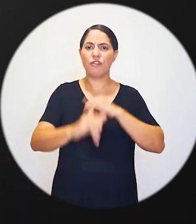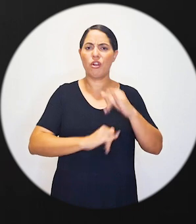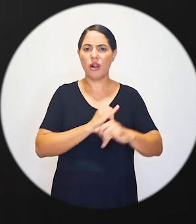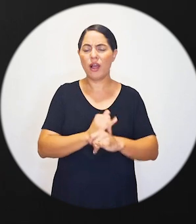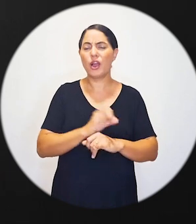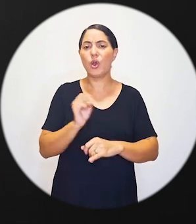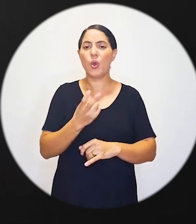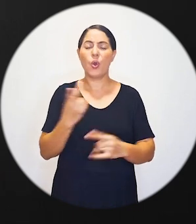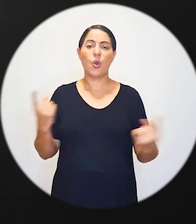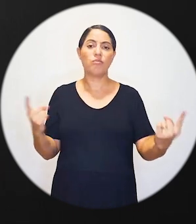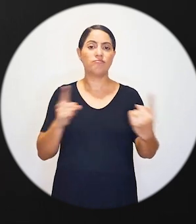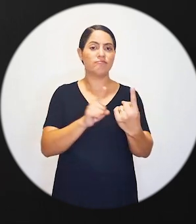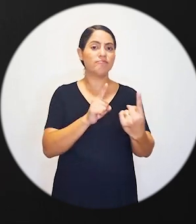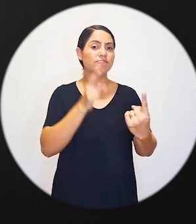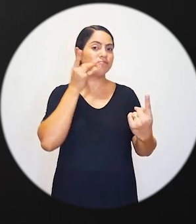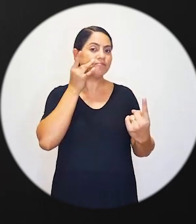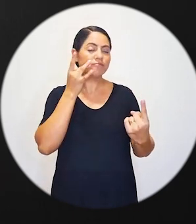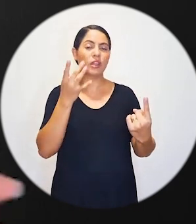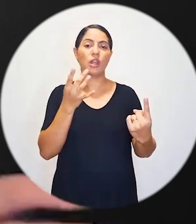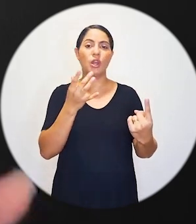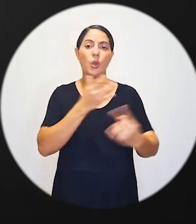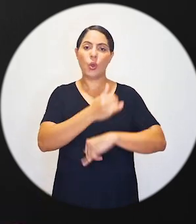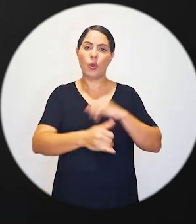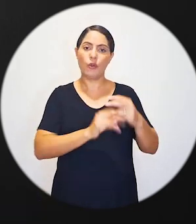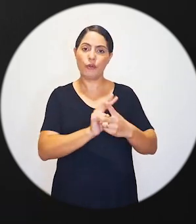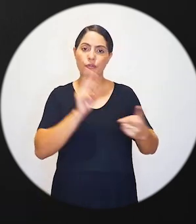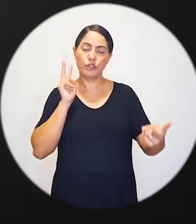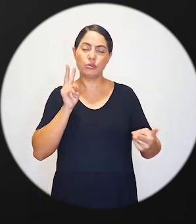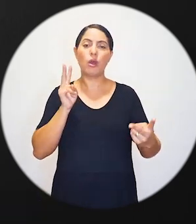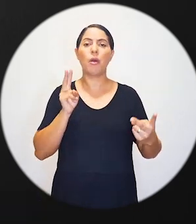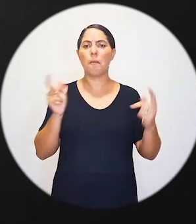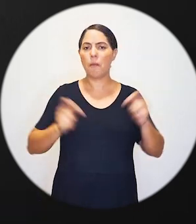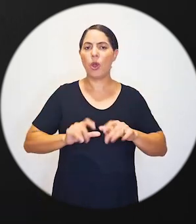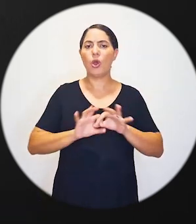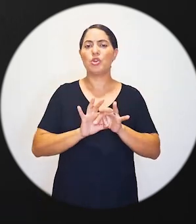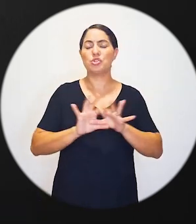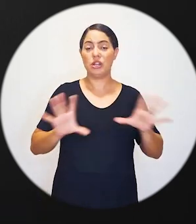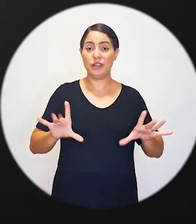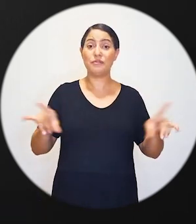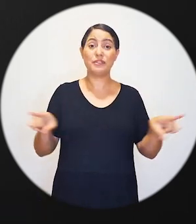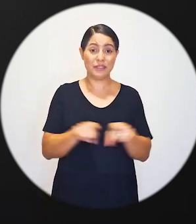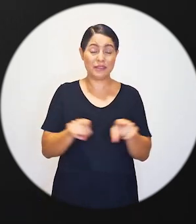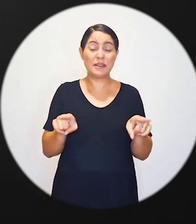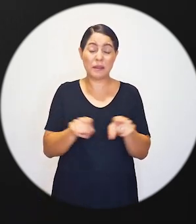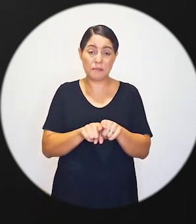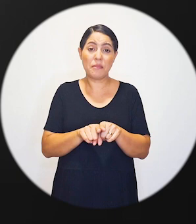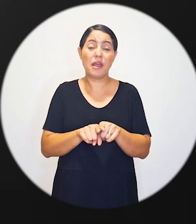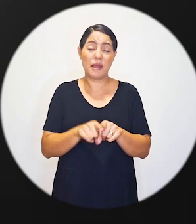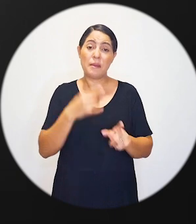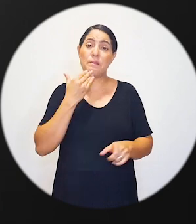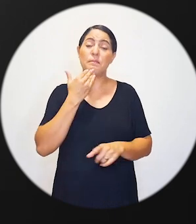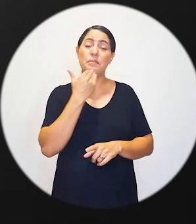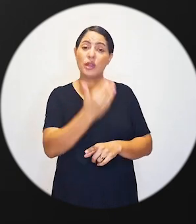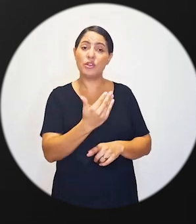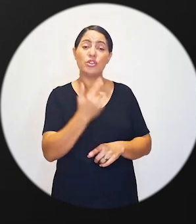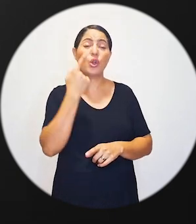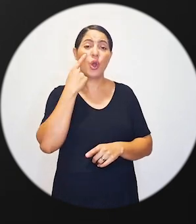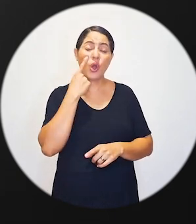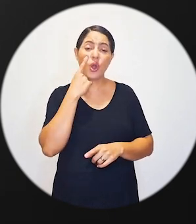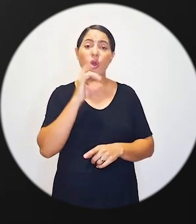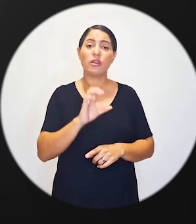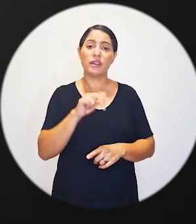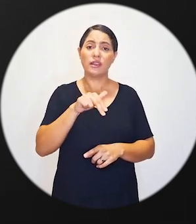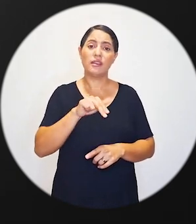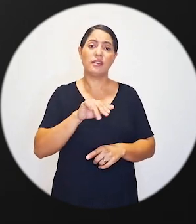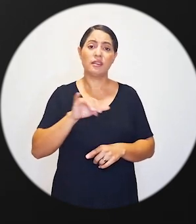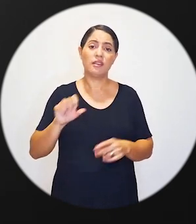feito online ou do agendamento de um atendimento no guichê virtual, no guichê presencial, que é da OAB, ou até de um agendamento de